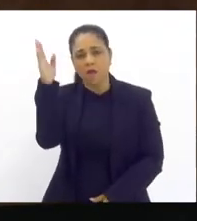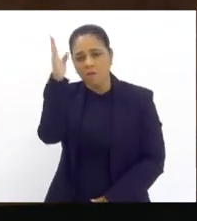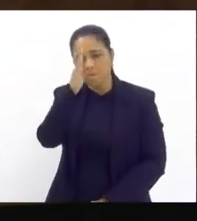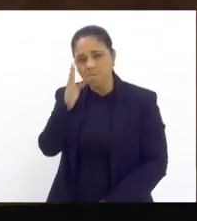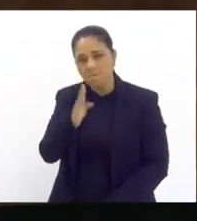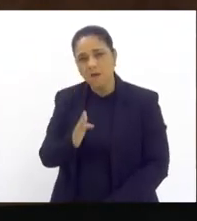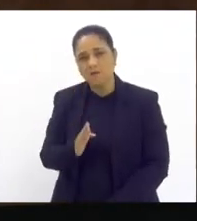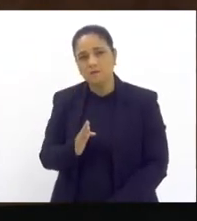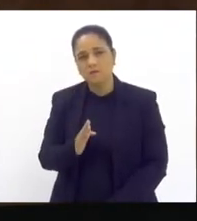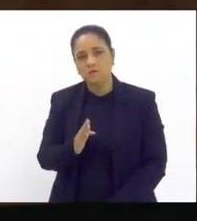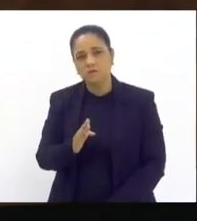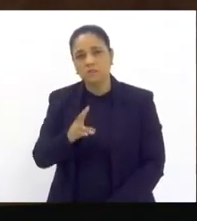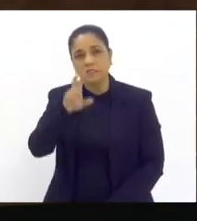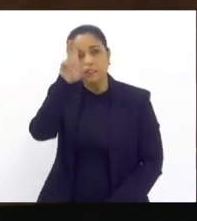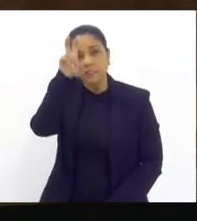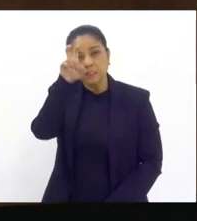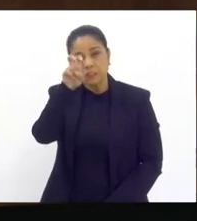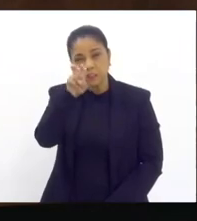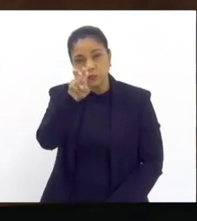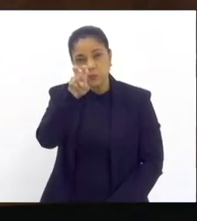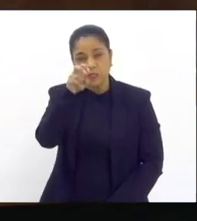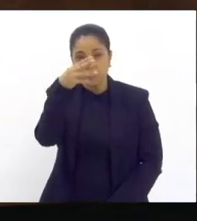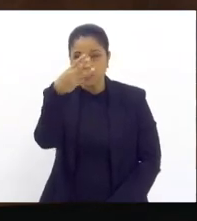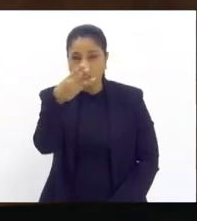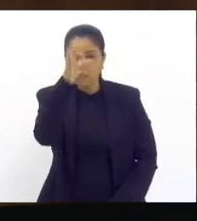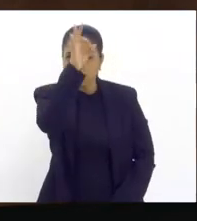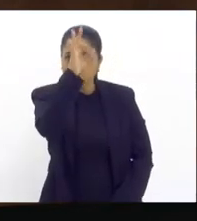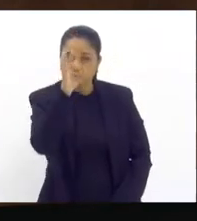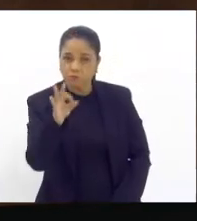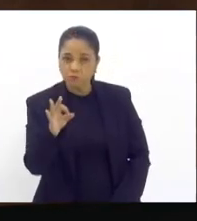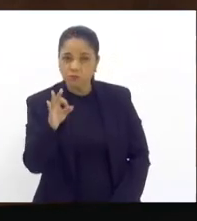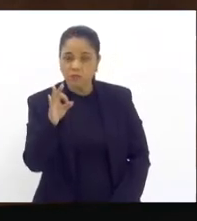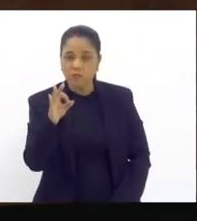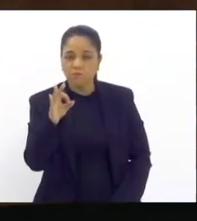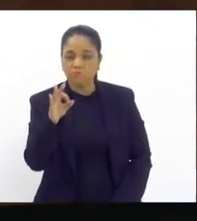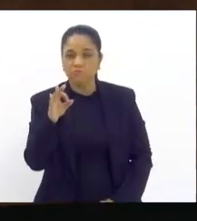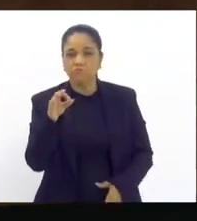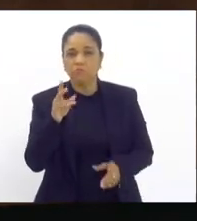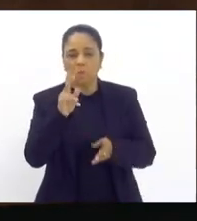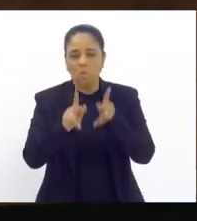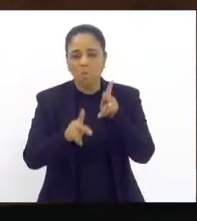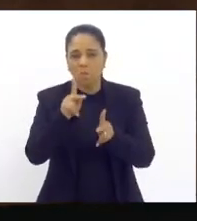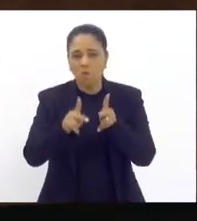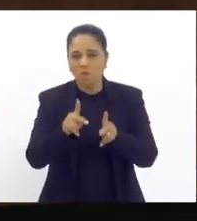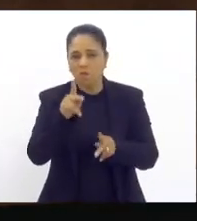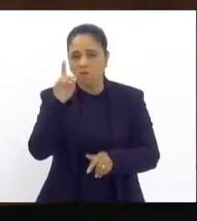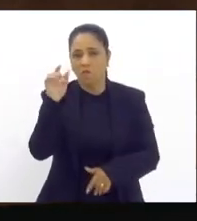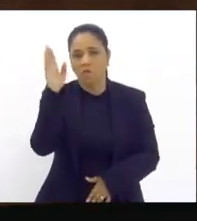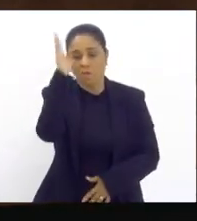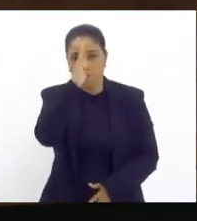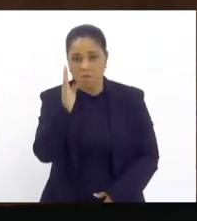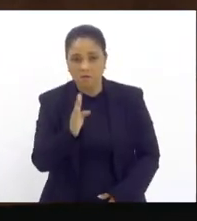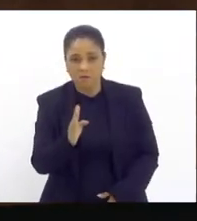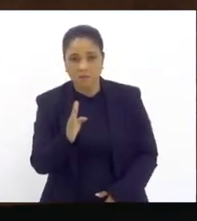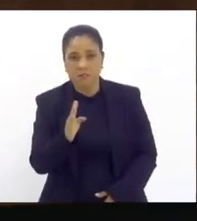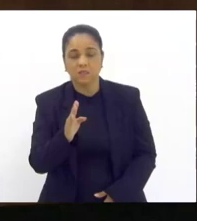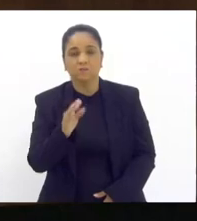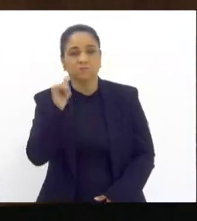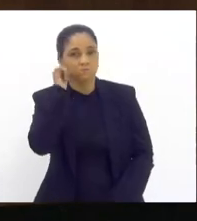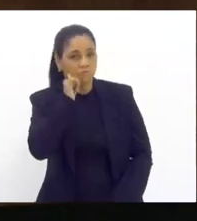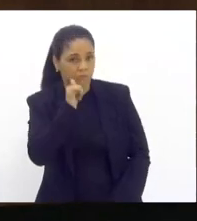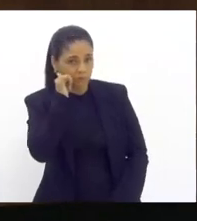Somos quase 53% da população brasileira de mulheres, mas esses 53% não